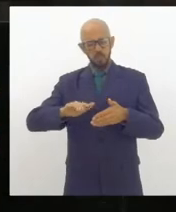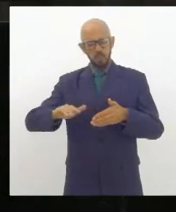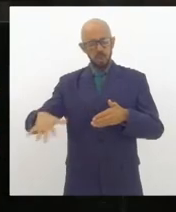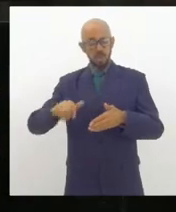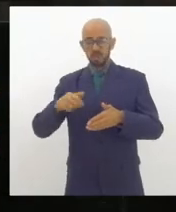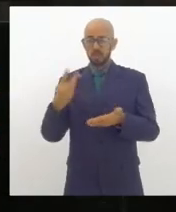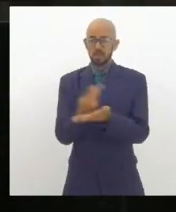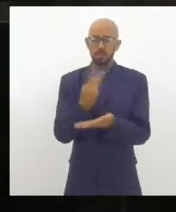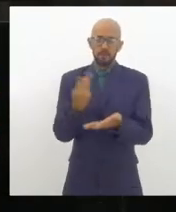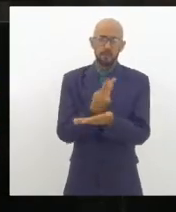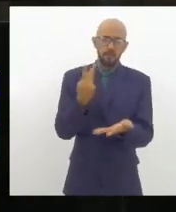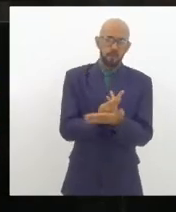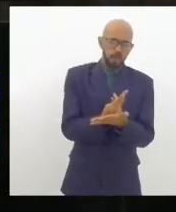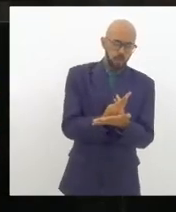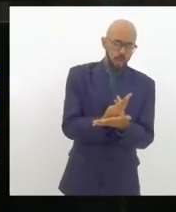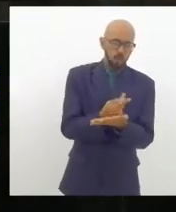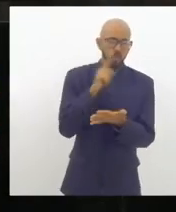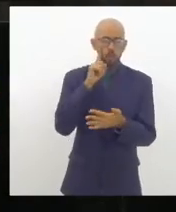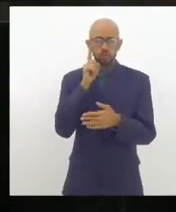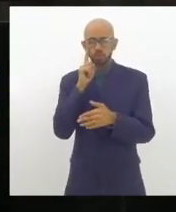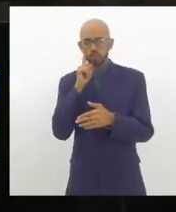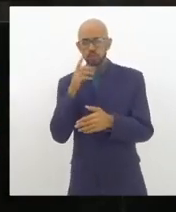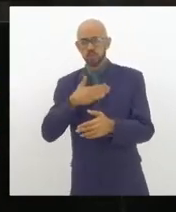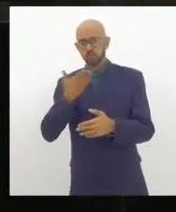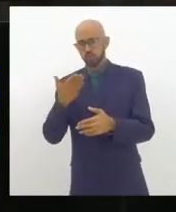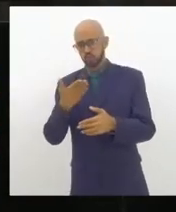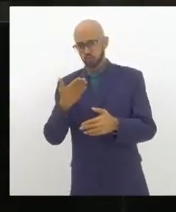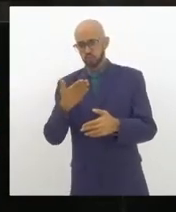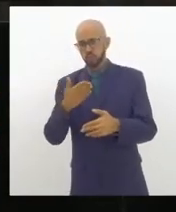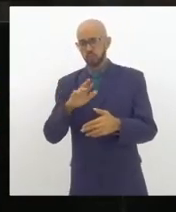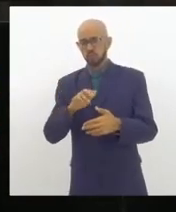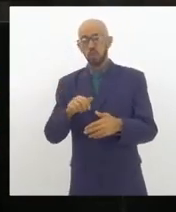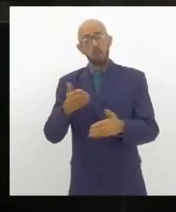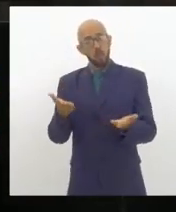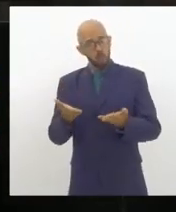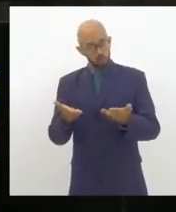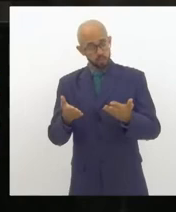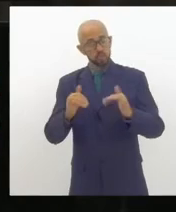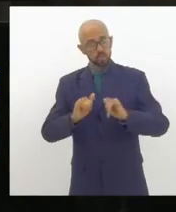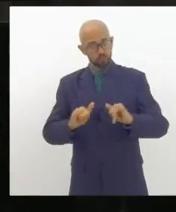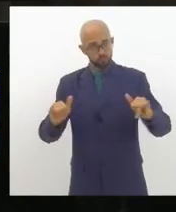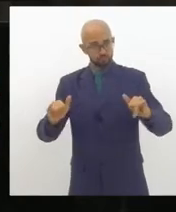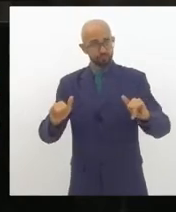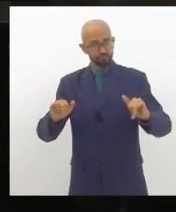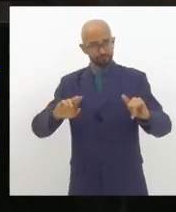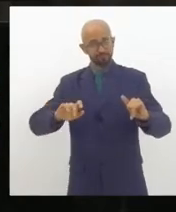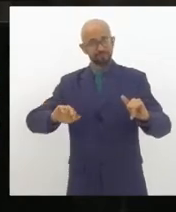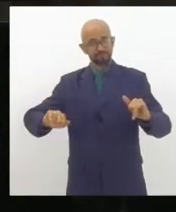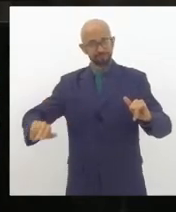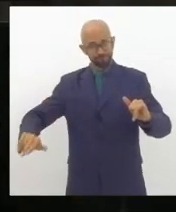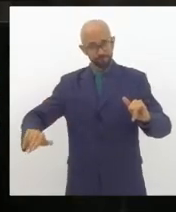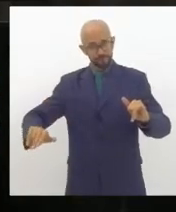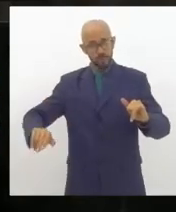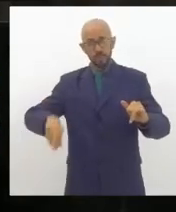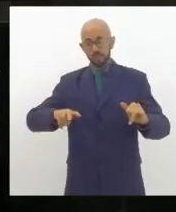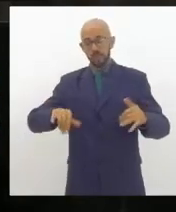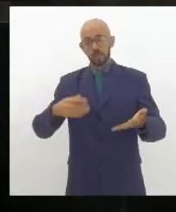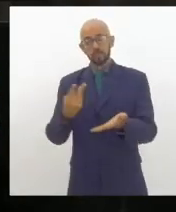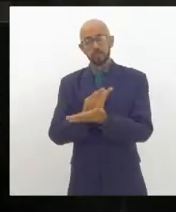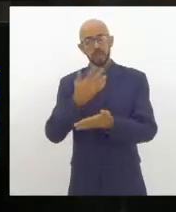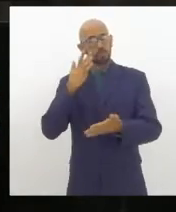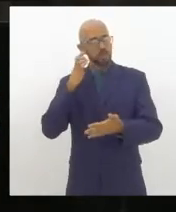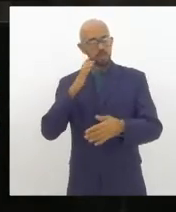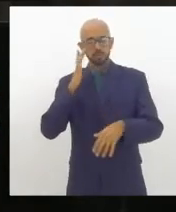cada dia a gente surpreende com uma diferente. Hoje mesmo já saíram diversas. O que vai sair amanhã a gente nem sabe.